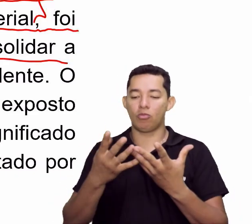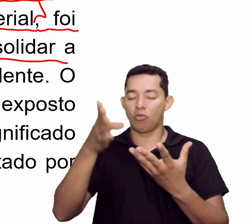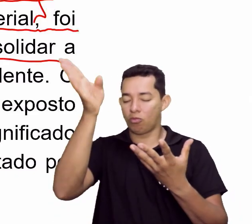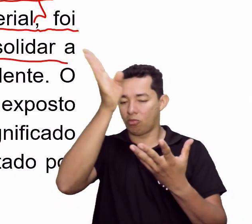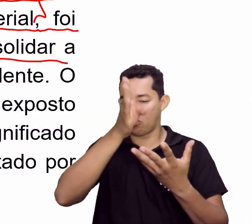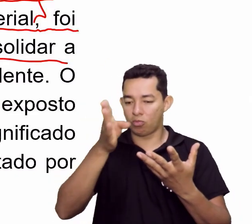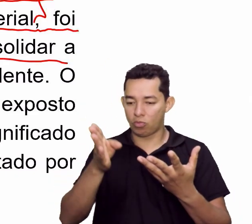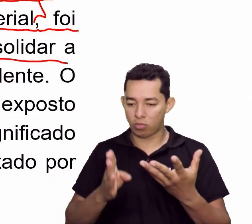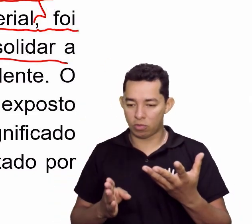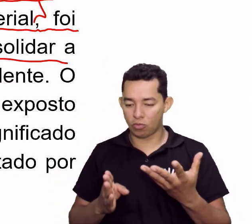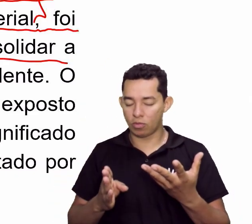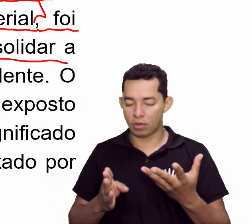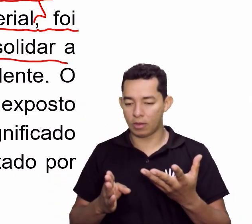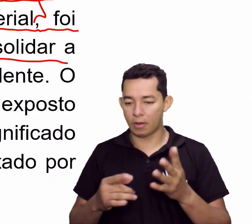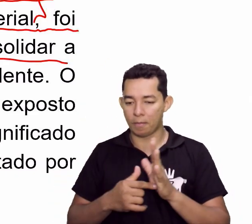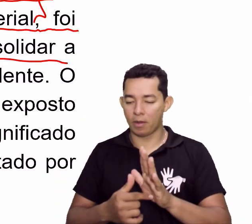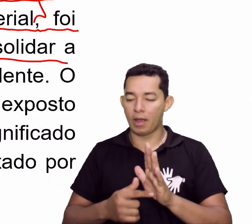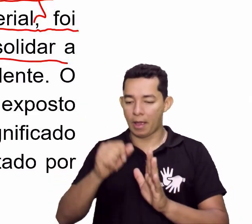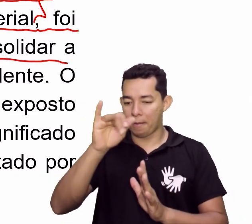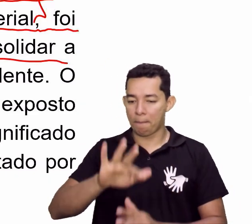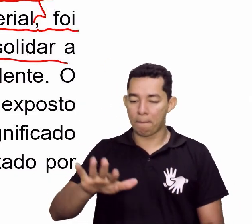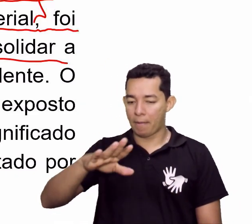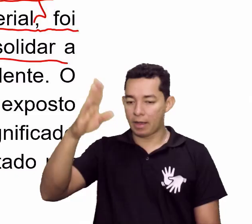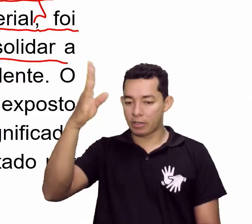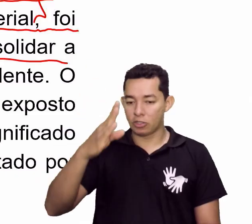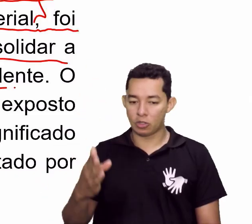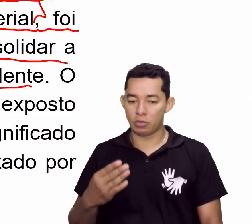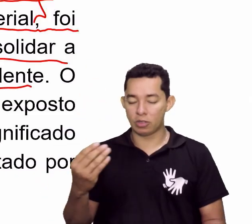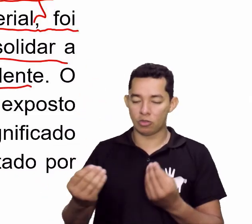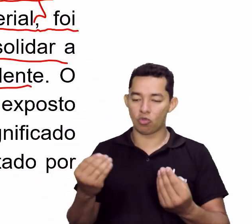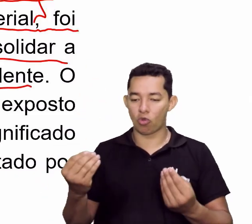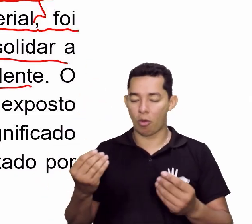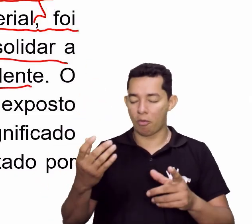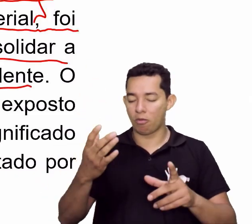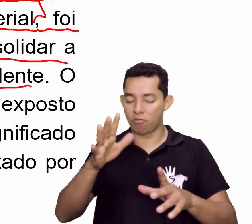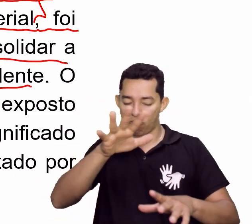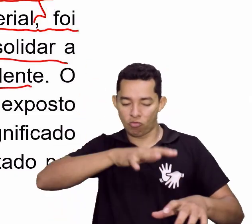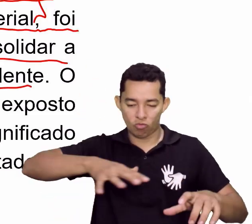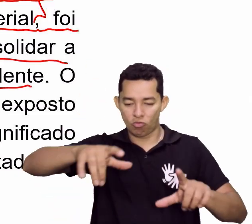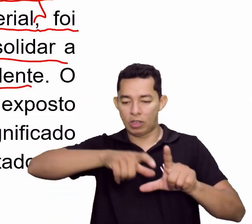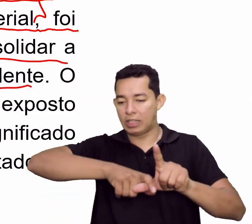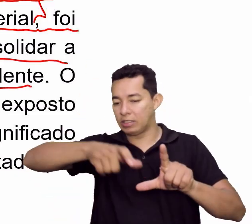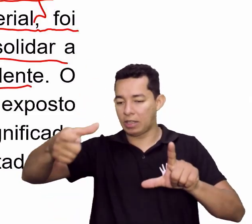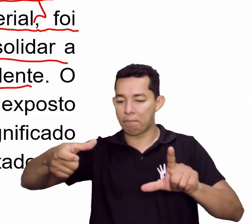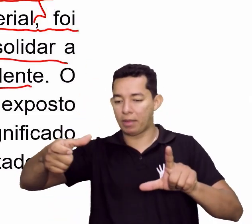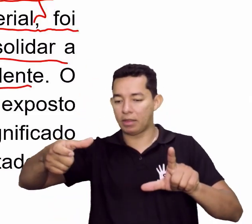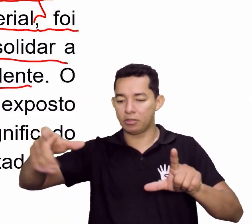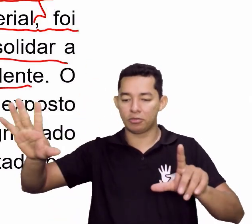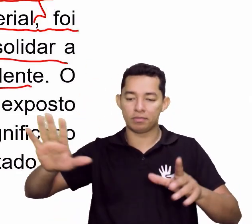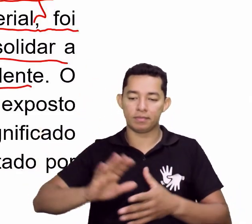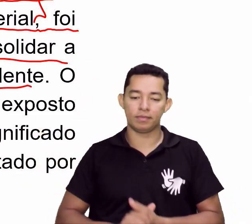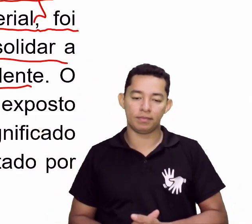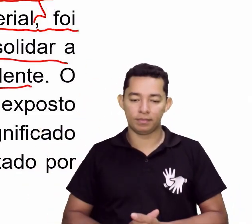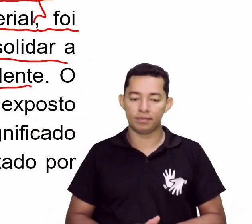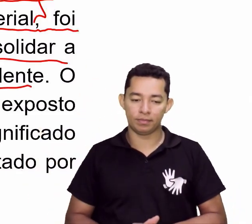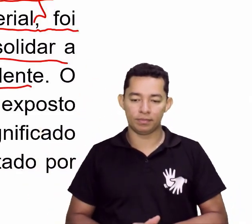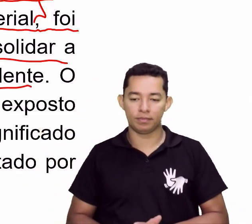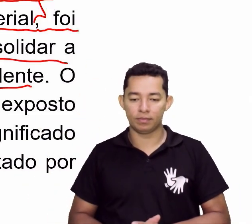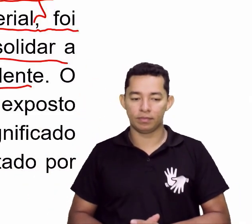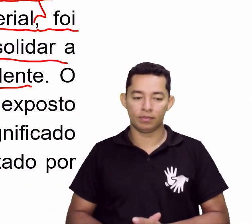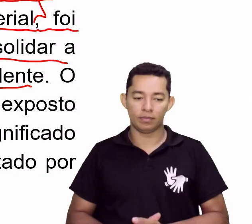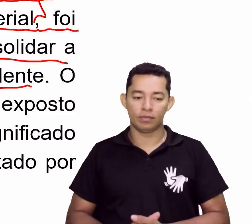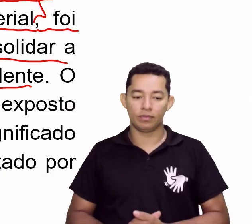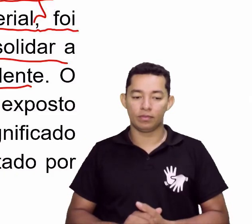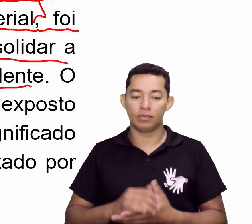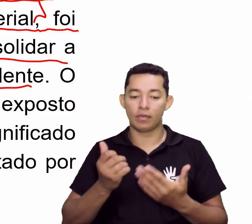do Brasil como uma nação independente. Alberto Roberto.